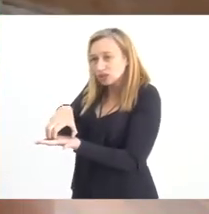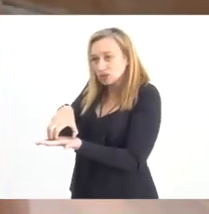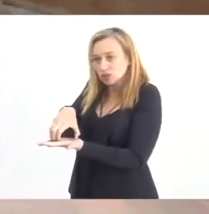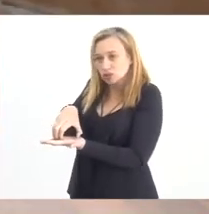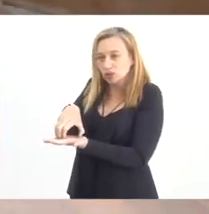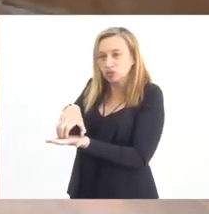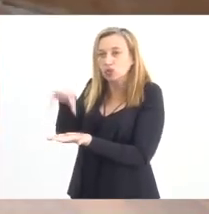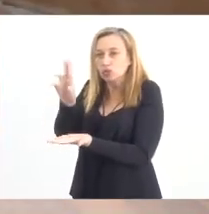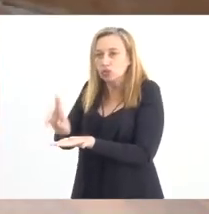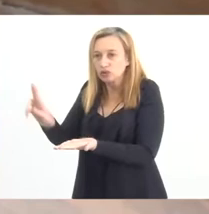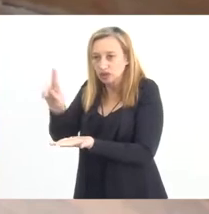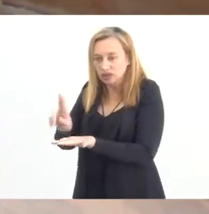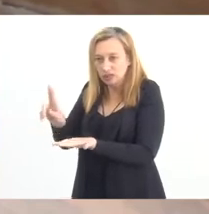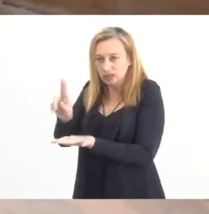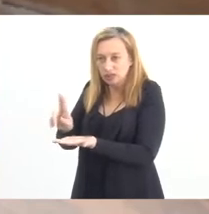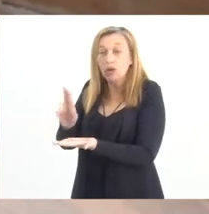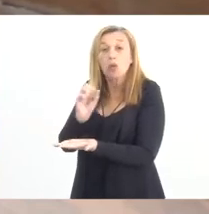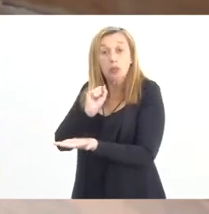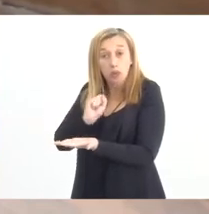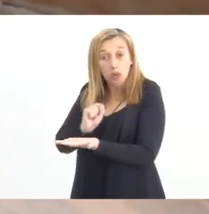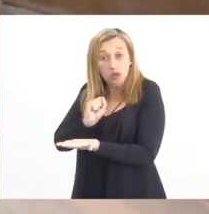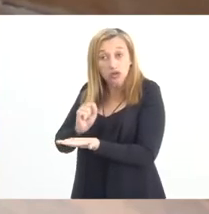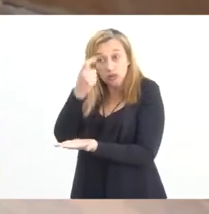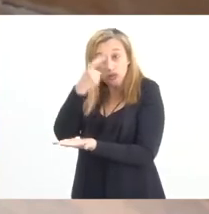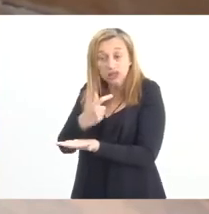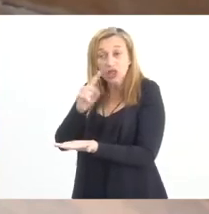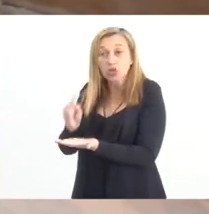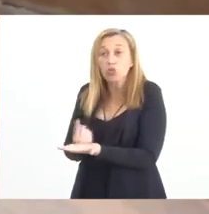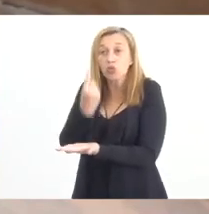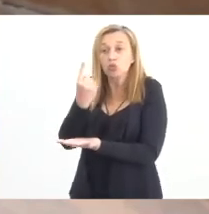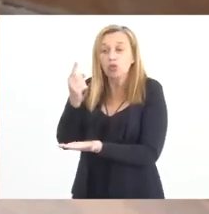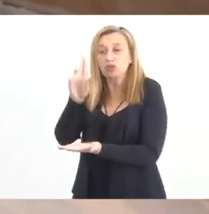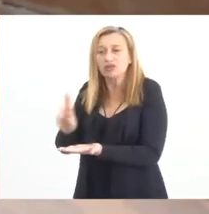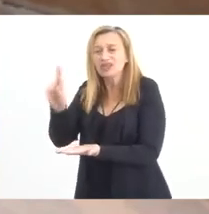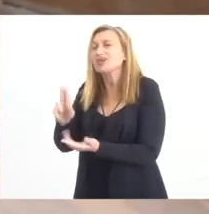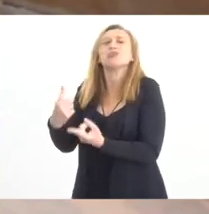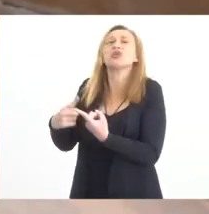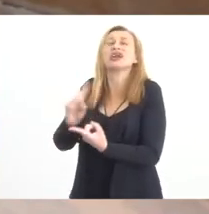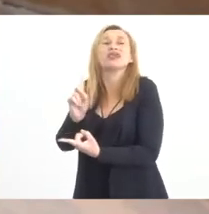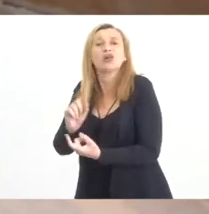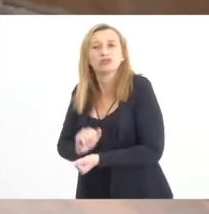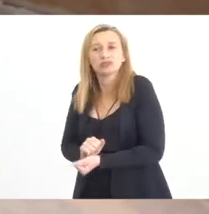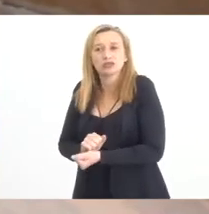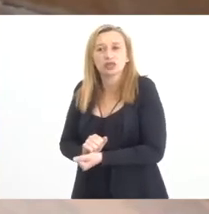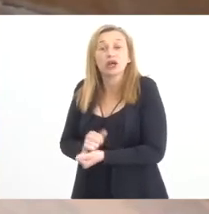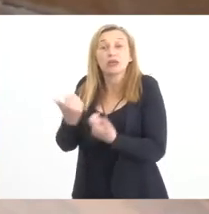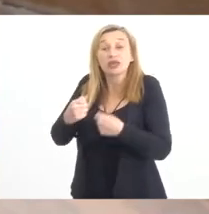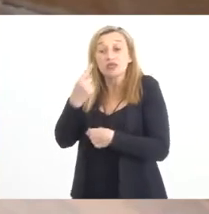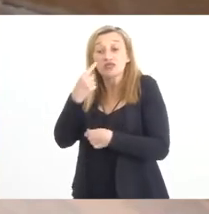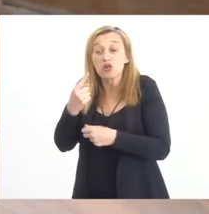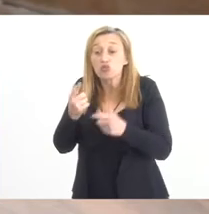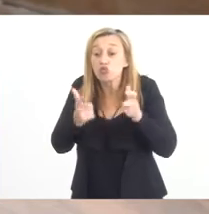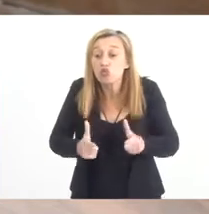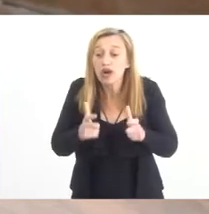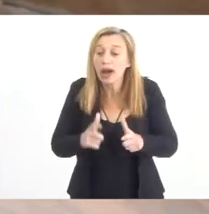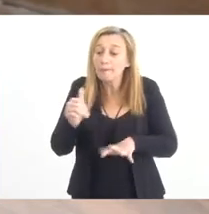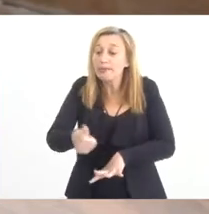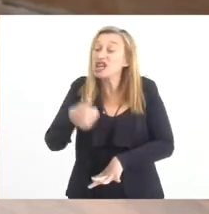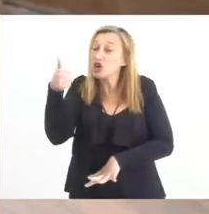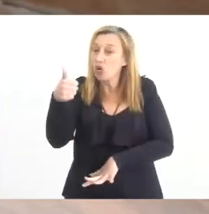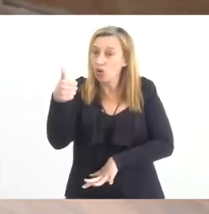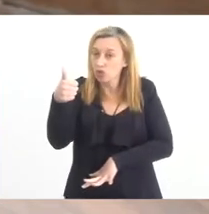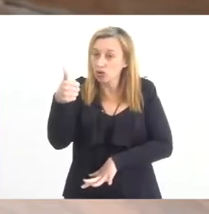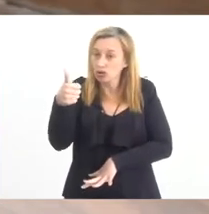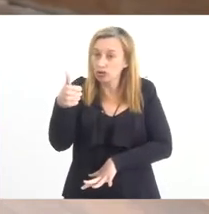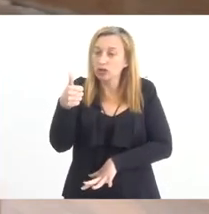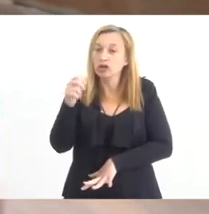um centro universitário, nós podemos ser uma universidade, por que não? Nós teríamos que ver um espaço melhor